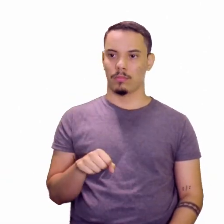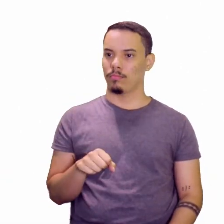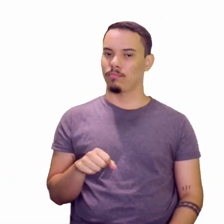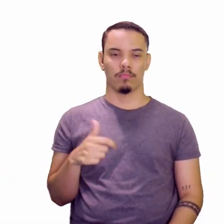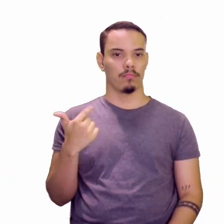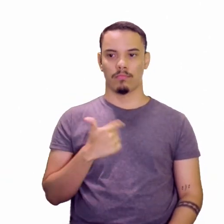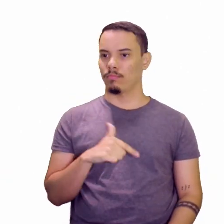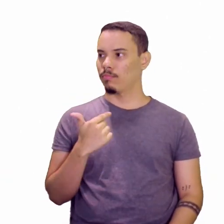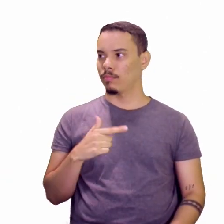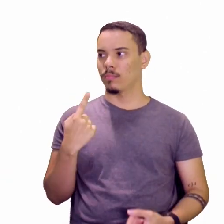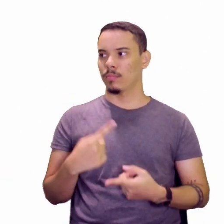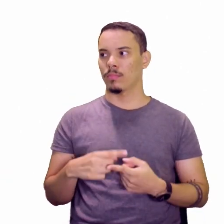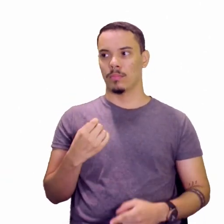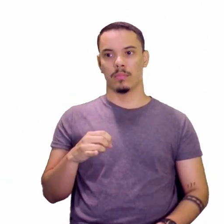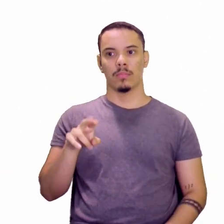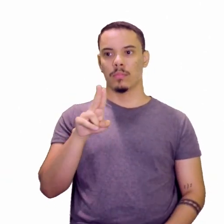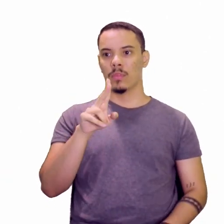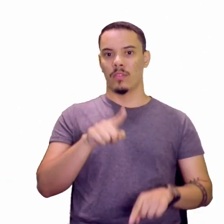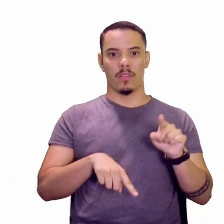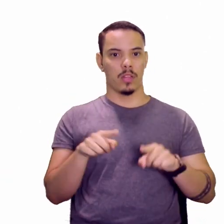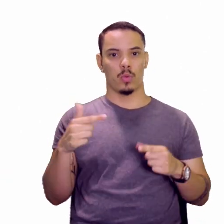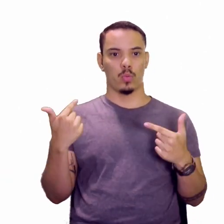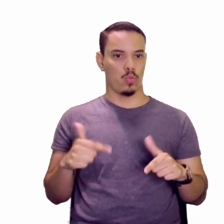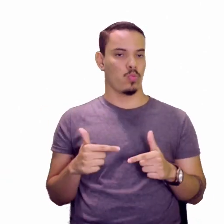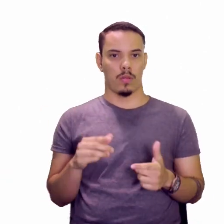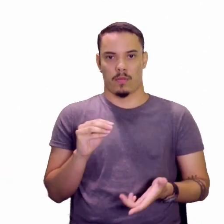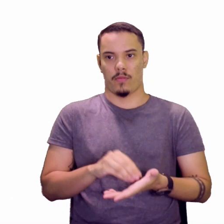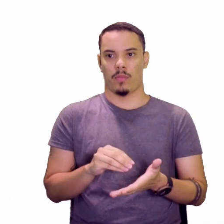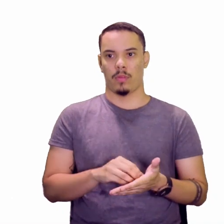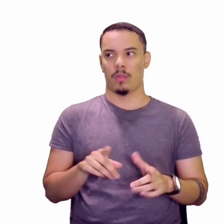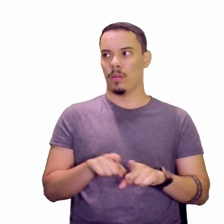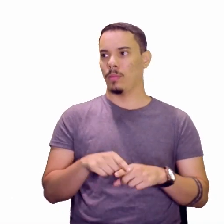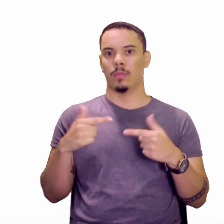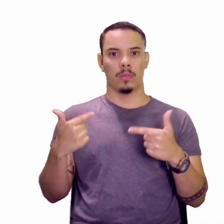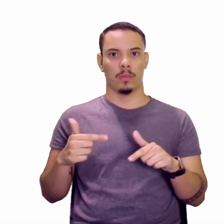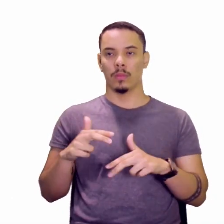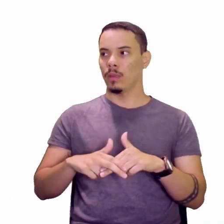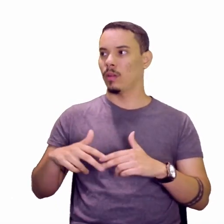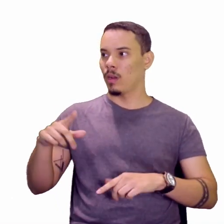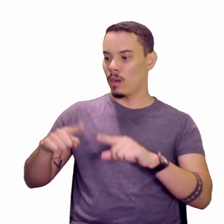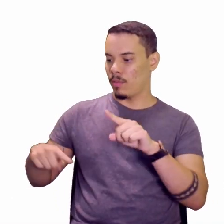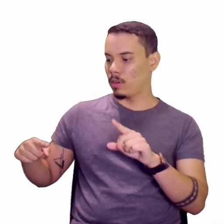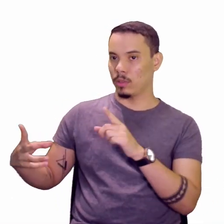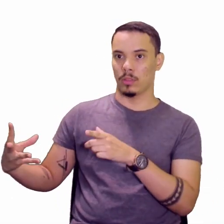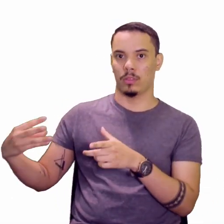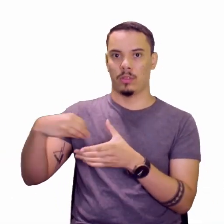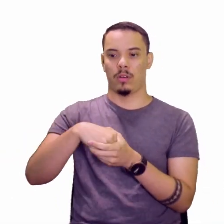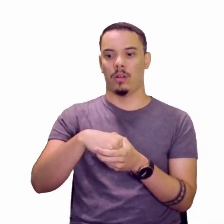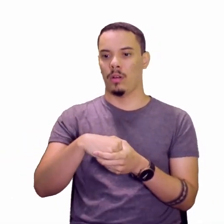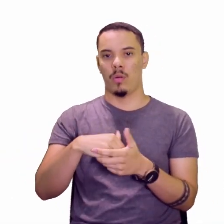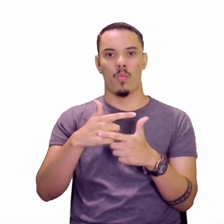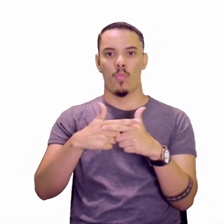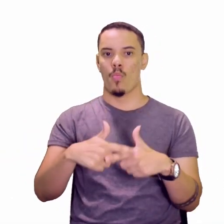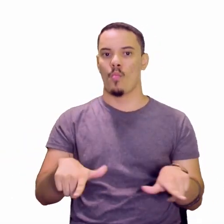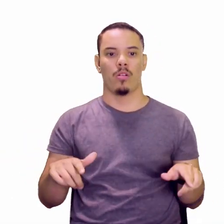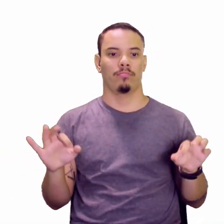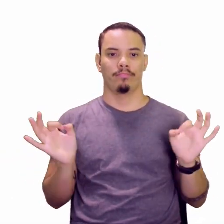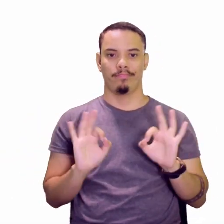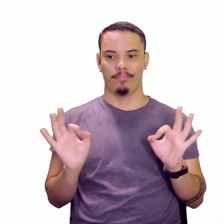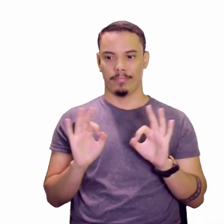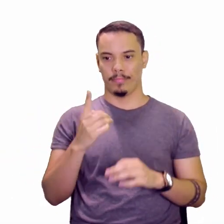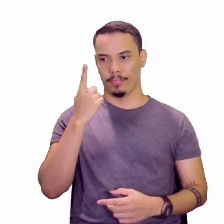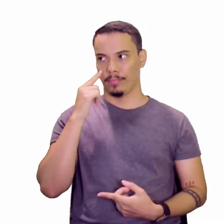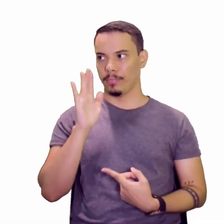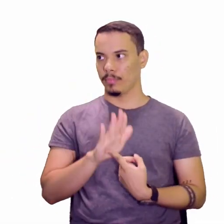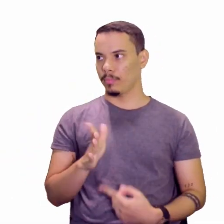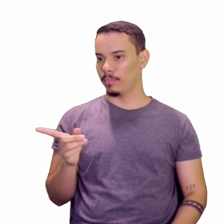não, porque se a velocidade não varia, não tem aceleração, ou podemos dizer que a aceleração é nula. Exatamente como mostra o nosso